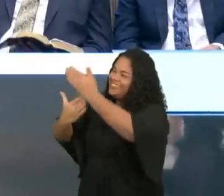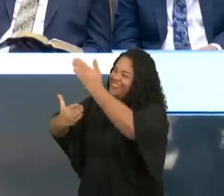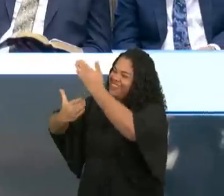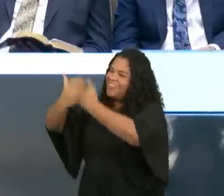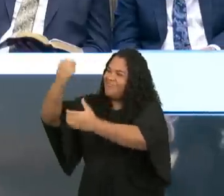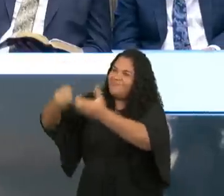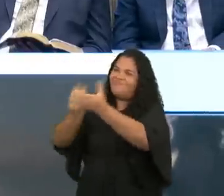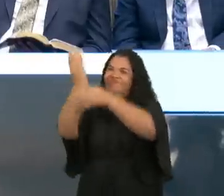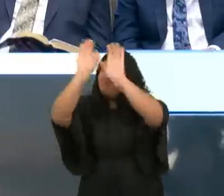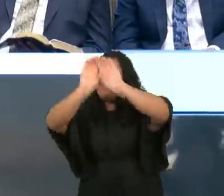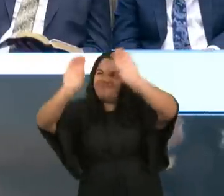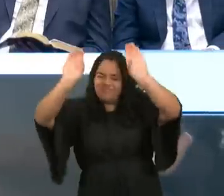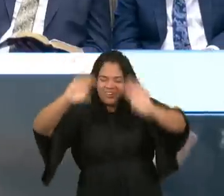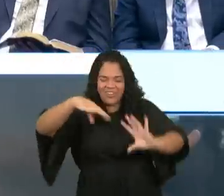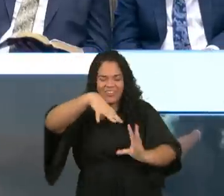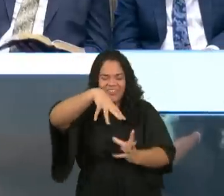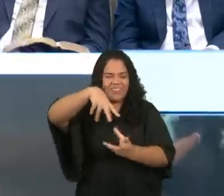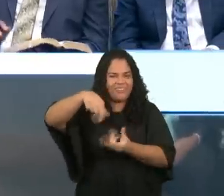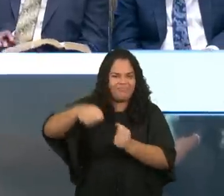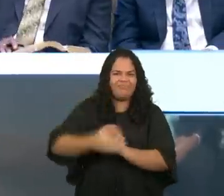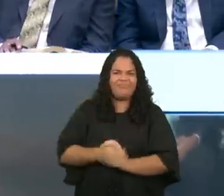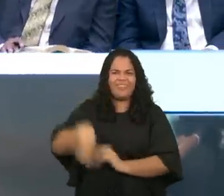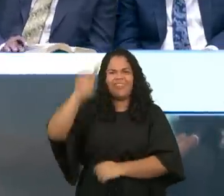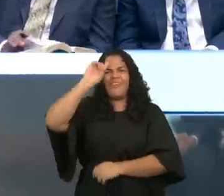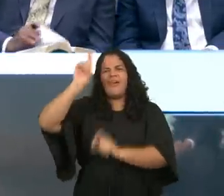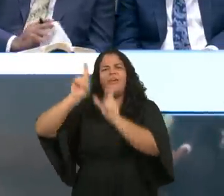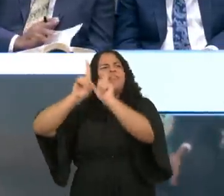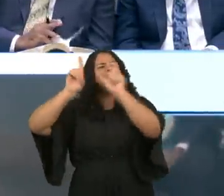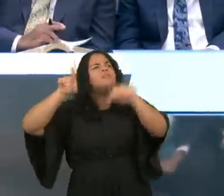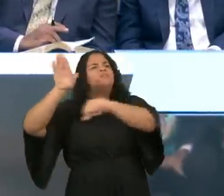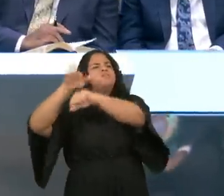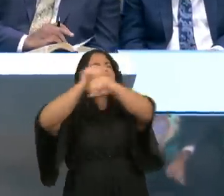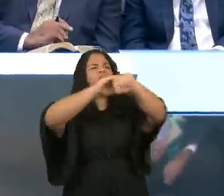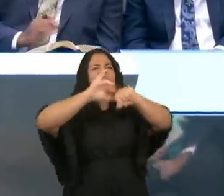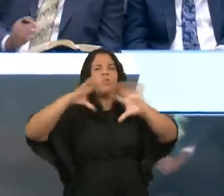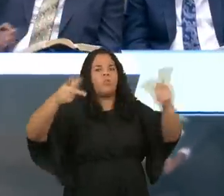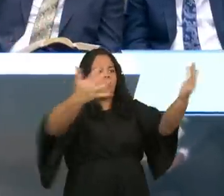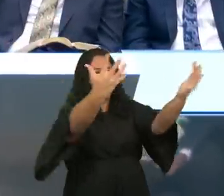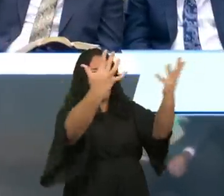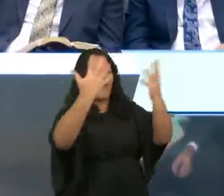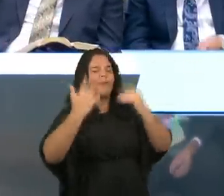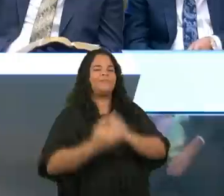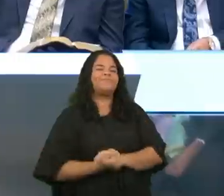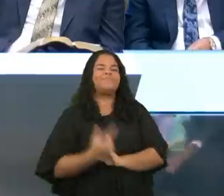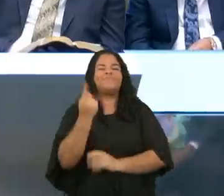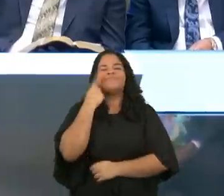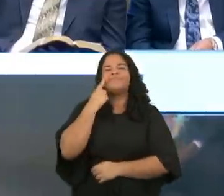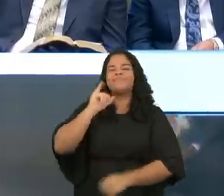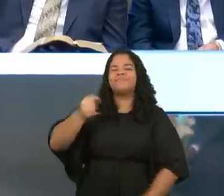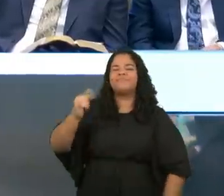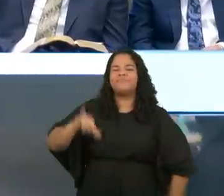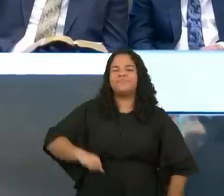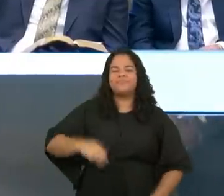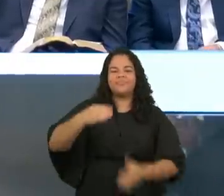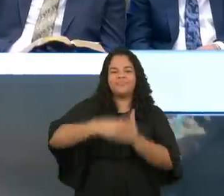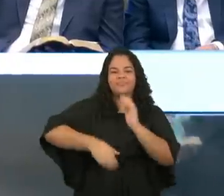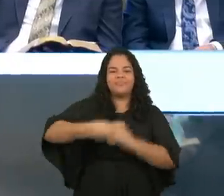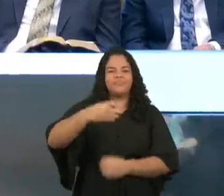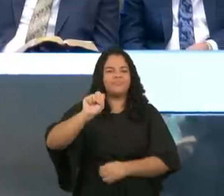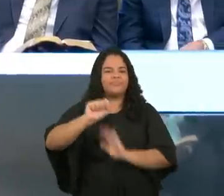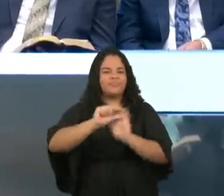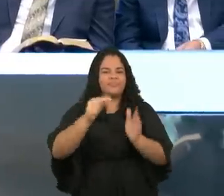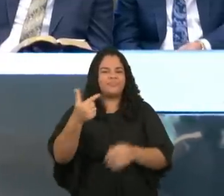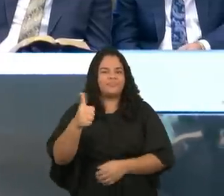eu os convoco, eles vêm. Oh, glória. Aí Deus perguntou a Jó, 38:4-11, onde estavas tu quando